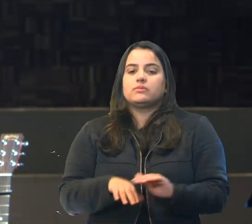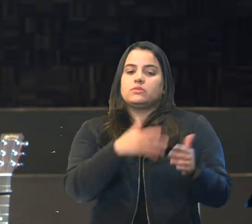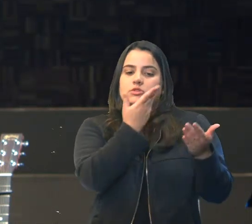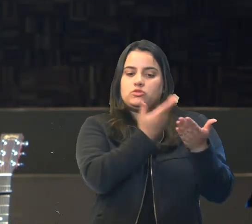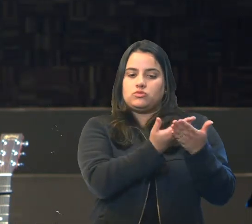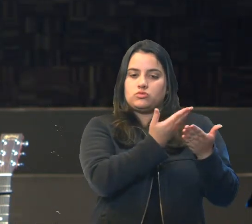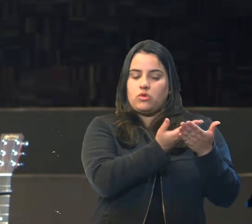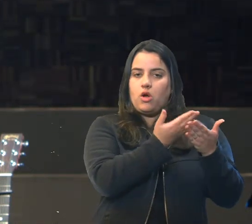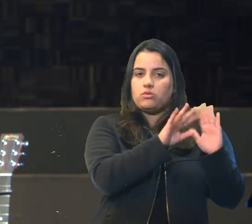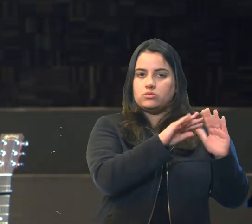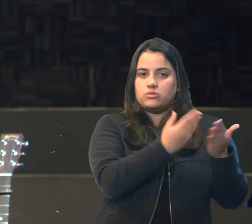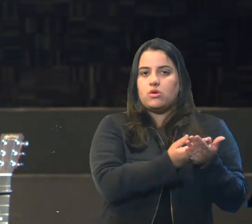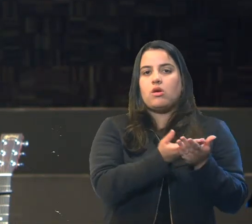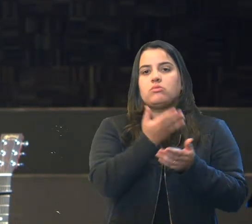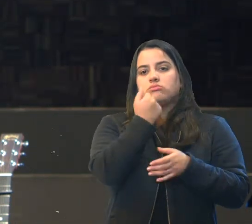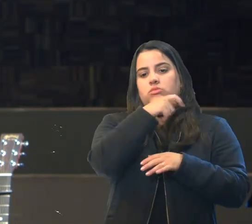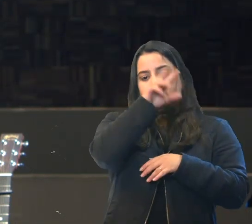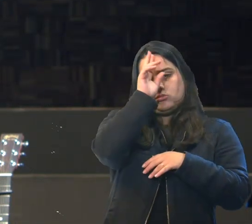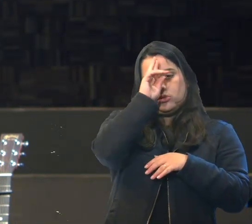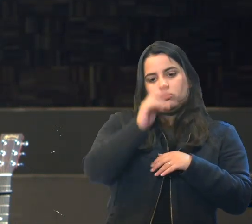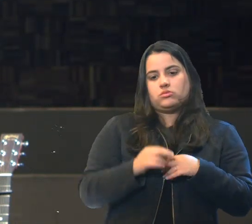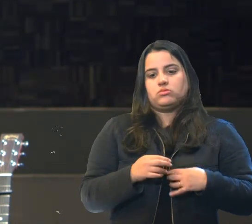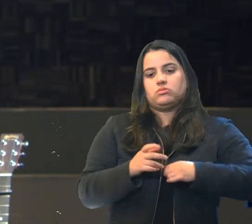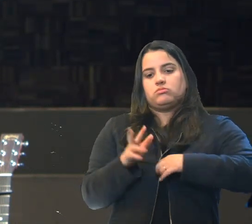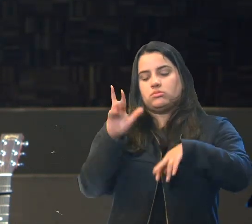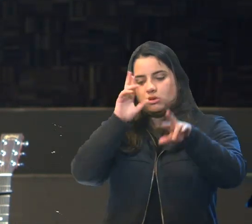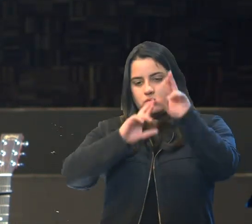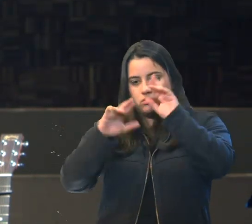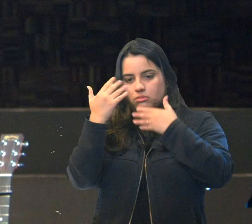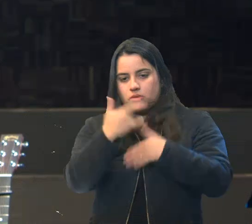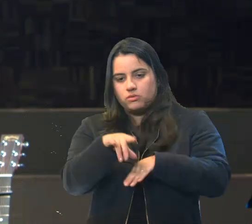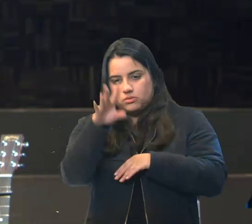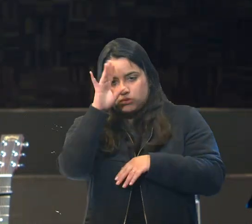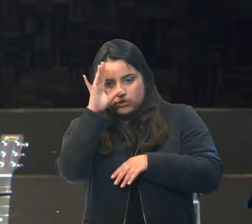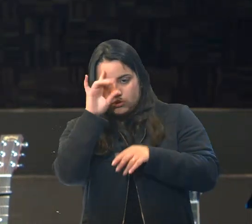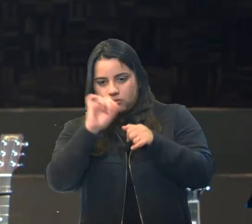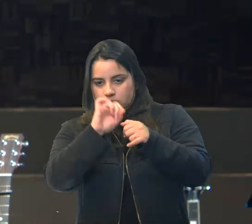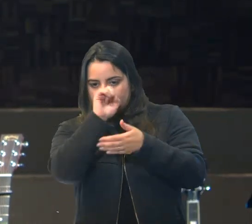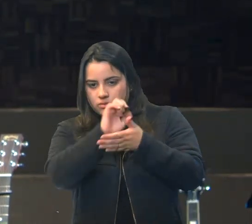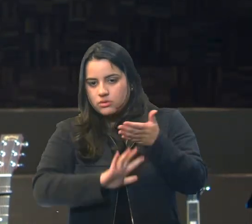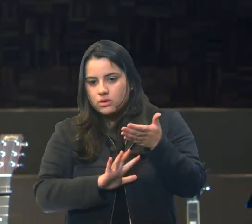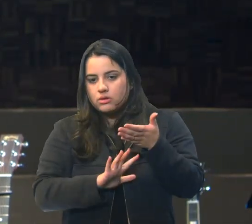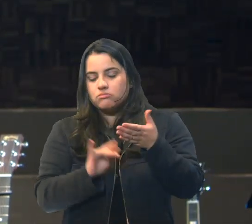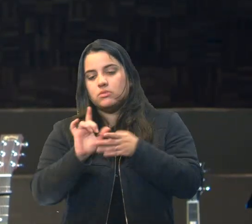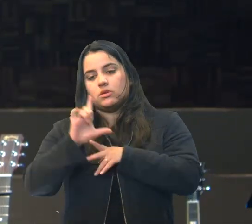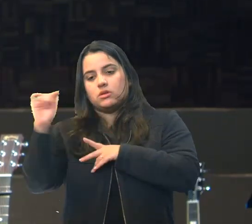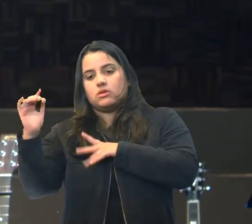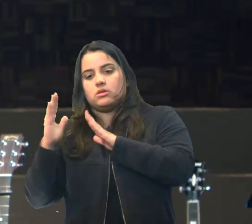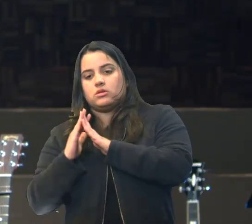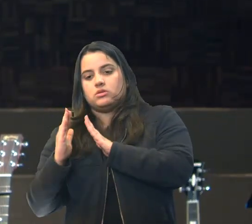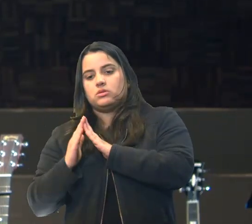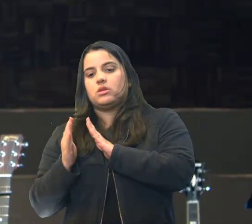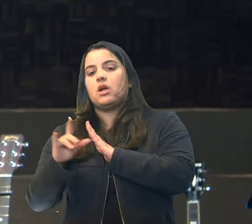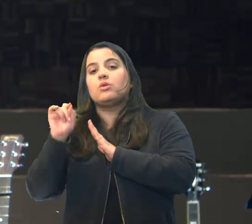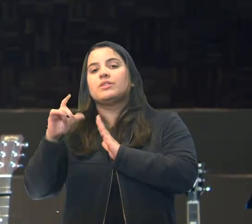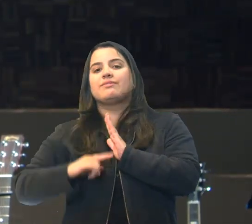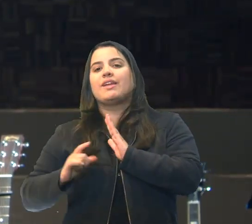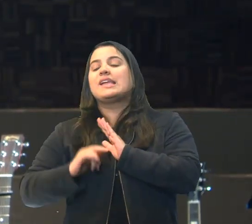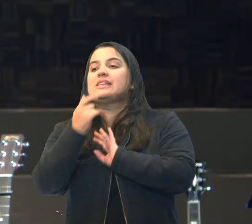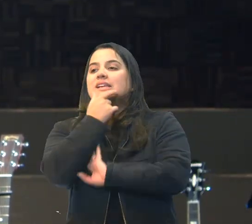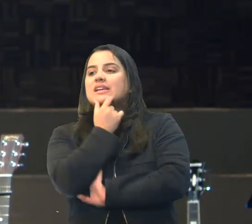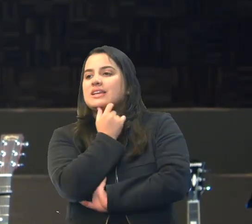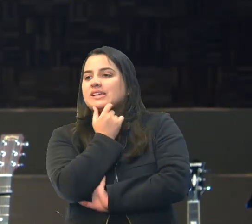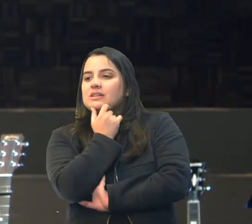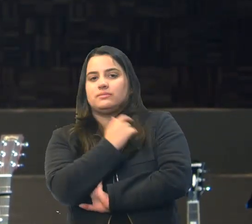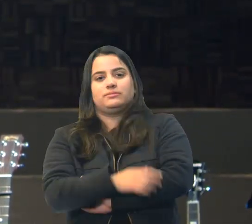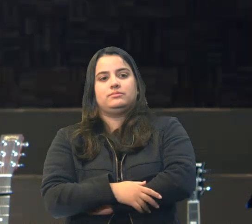escola, almoço, revisar para a prova de quarta, fazer tarefa, sair de casa. Aí o que ela tem? Inglês.